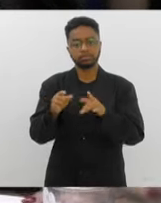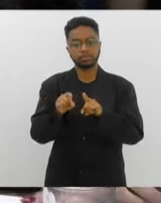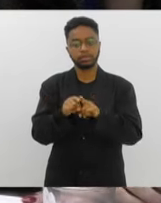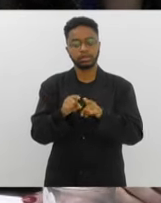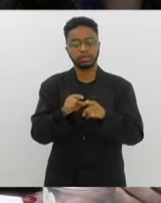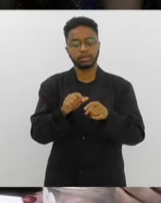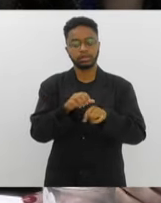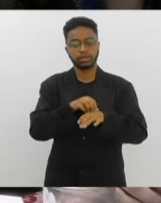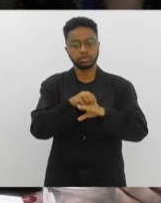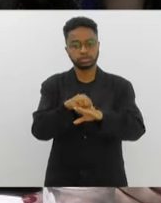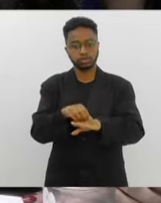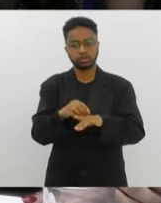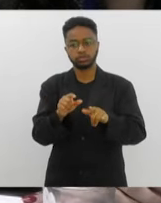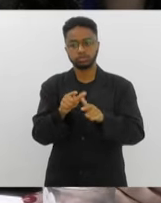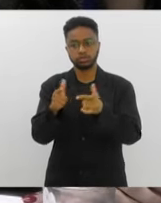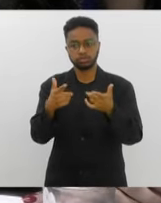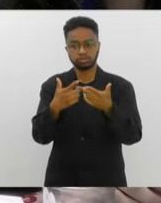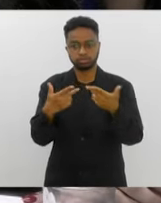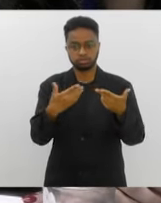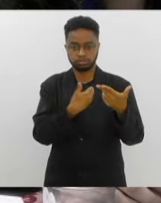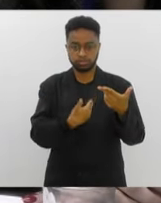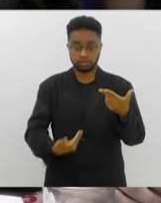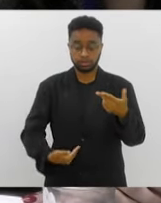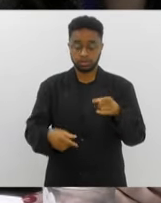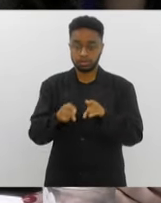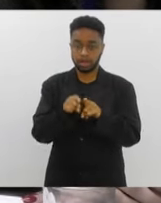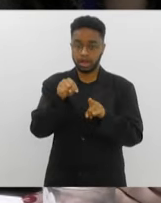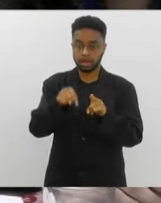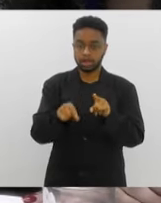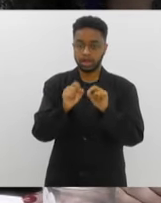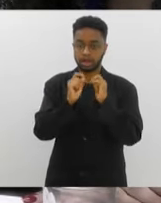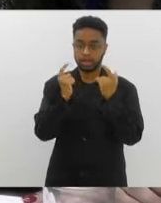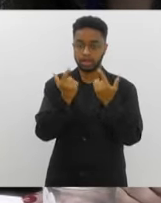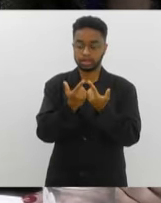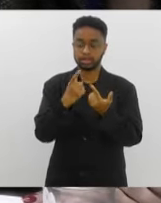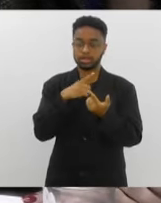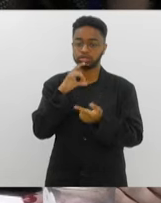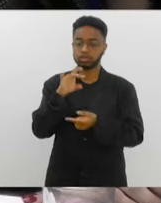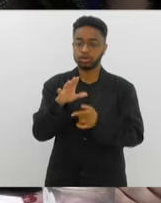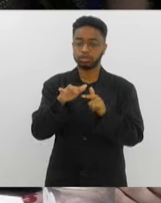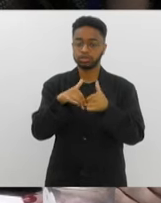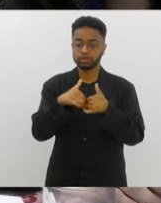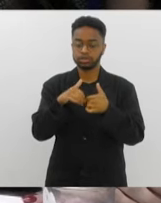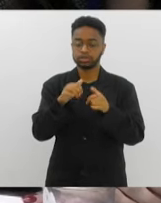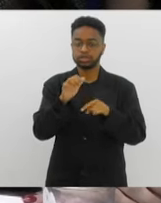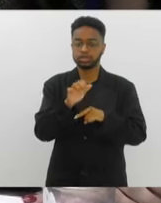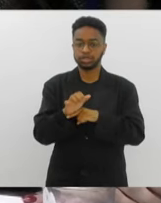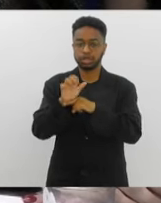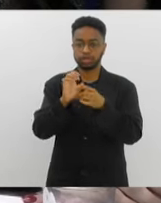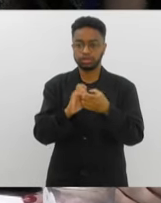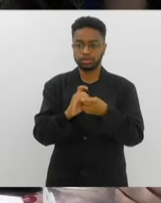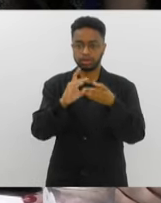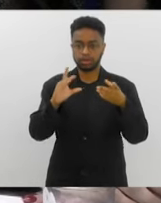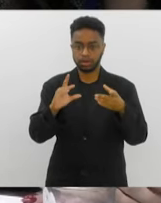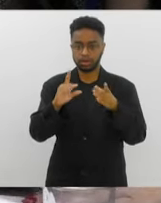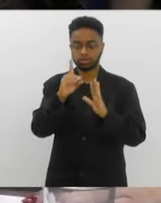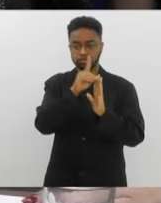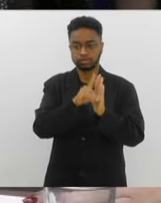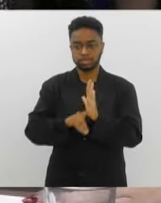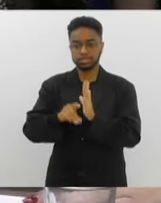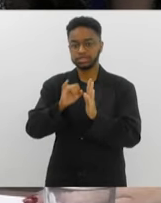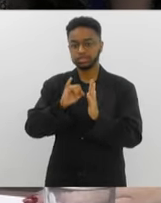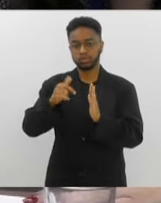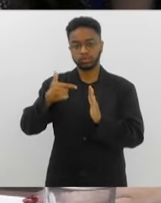tantos outros serviços públicos, inclusive essa casa só existe por conta do Estado Democrático de Direito, que sem eleições amplas